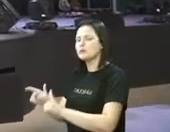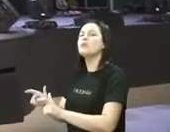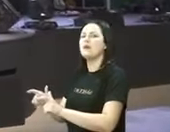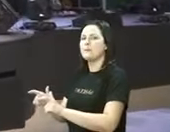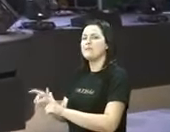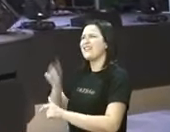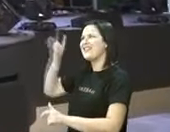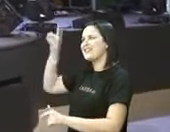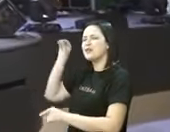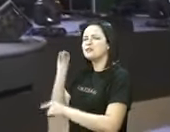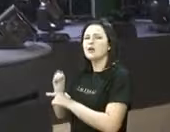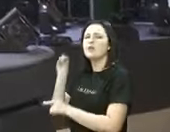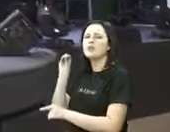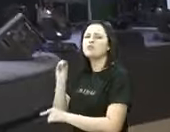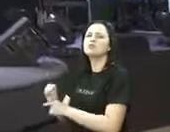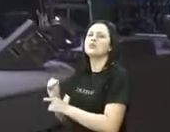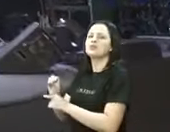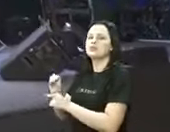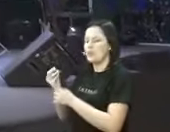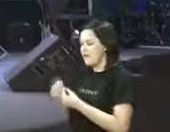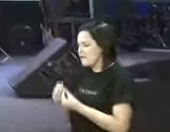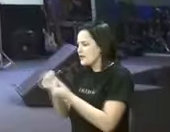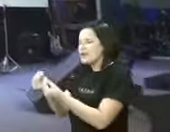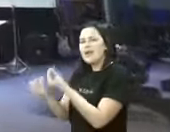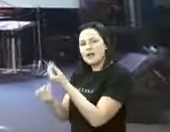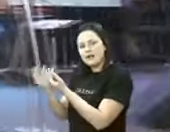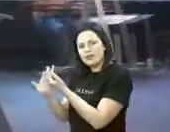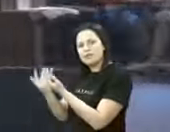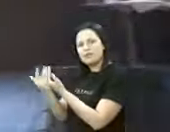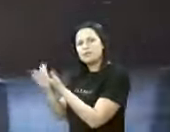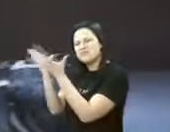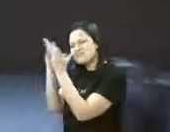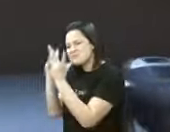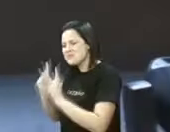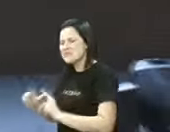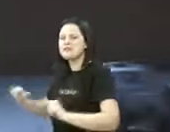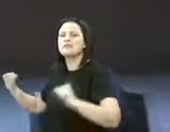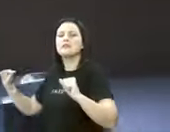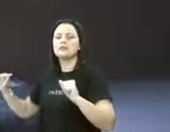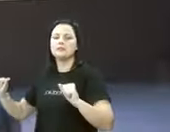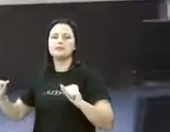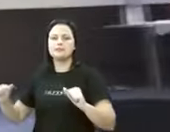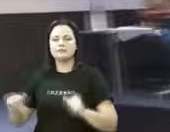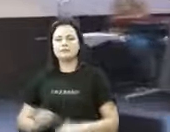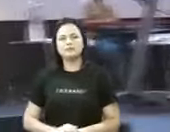Deus. Deus vai enviar brasa viva para tocar nessa